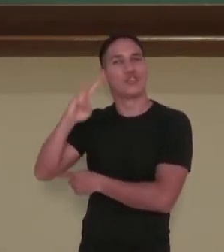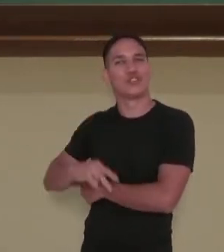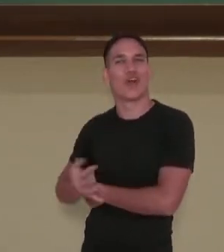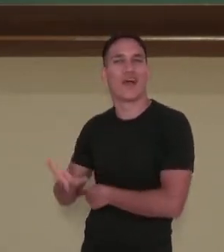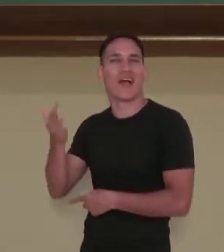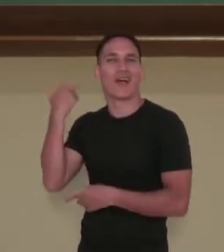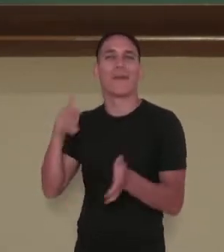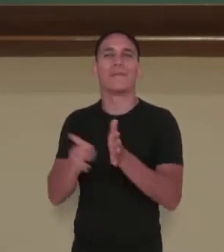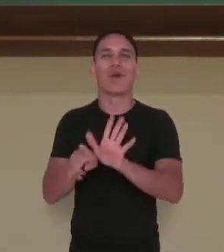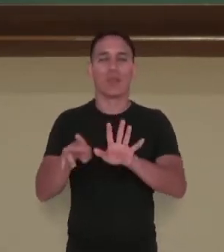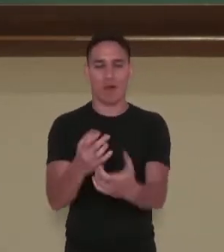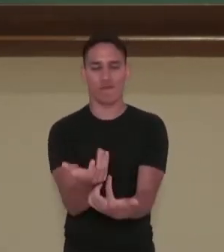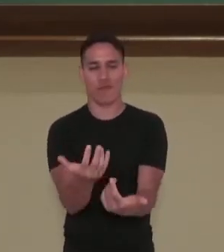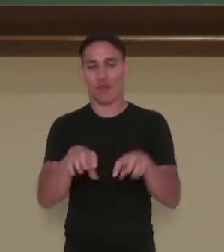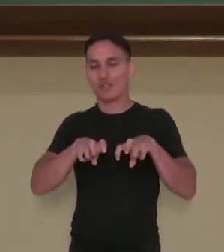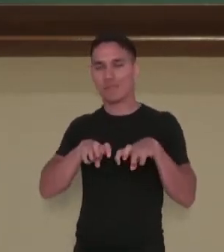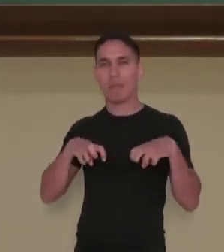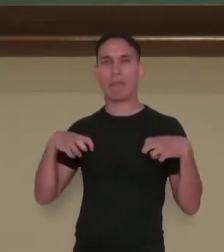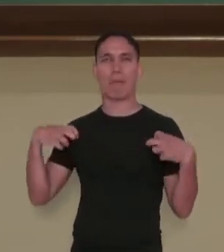de fogueiras